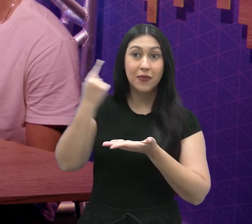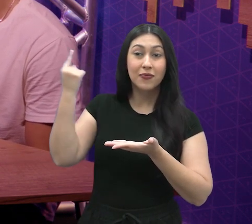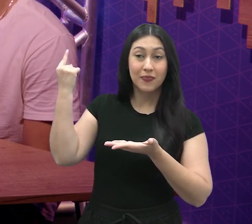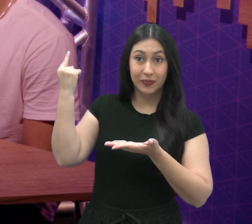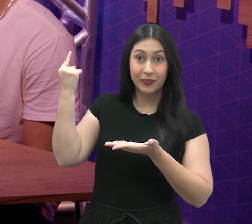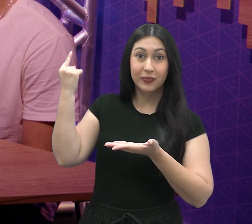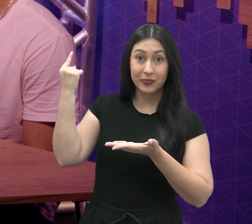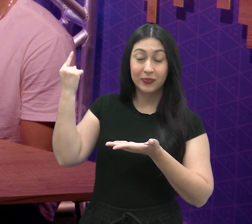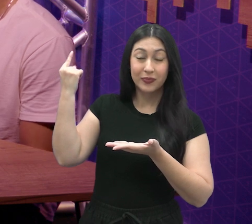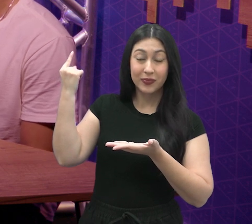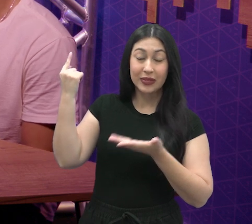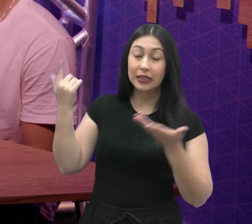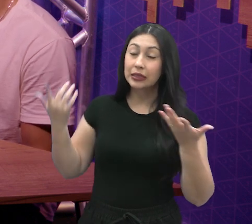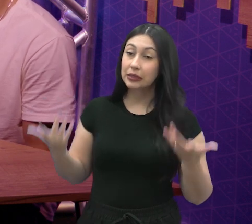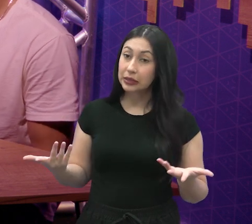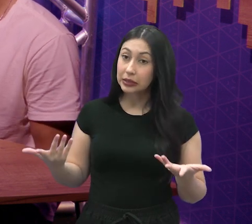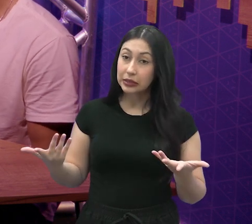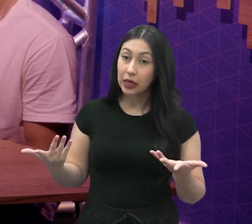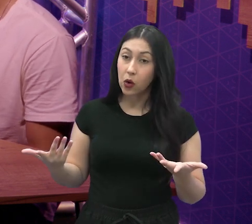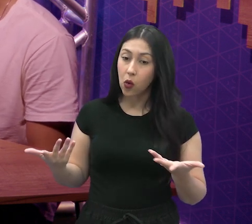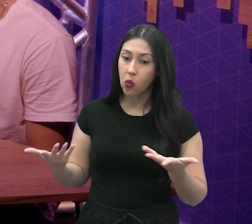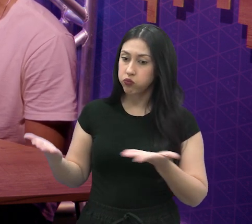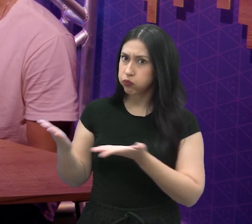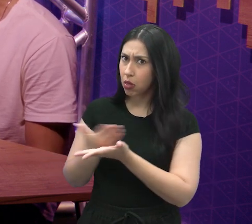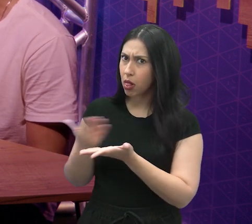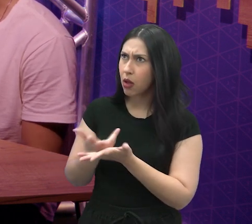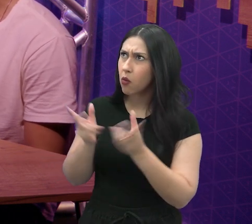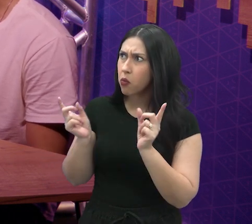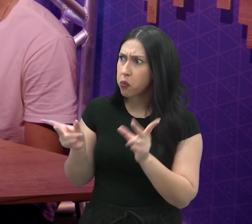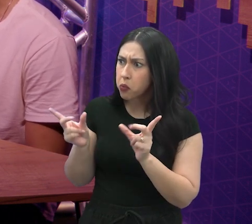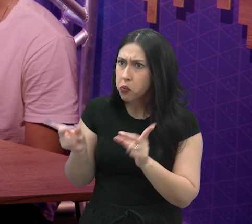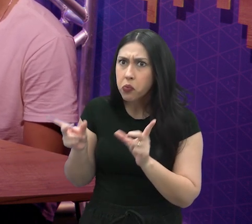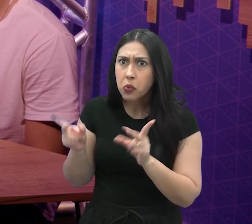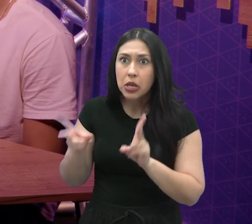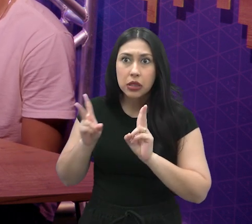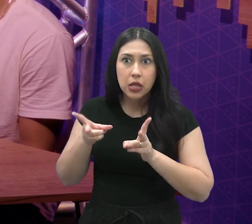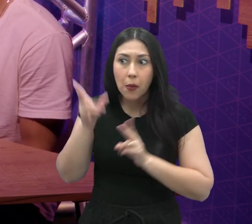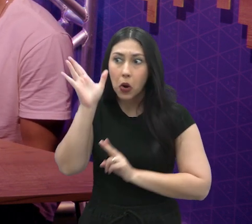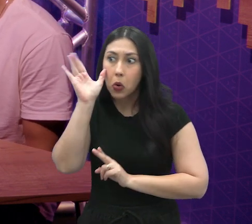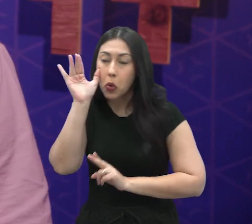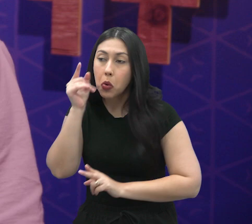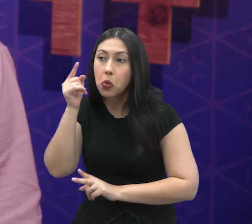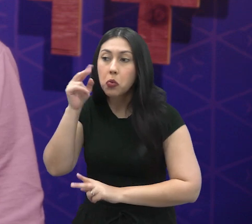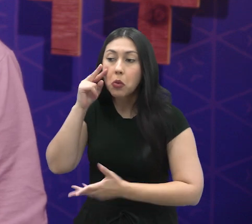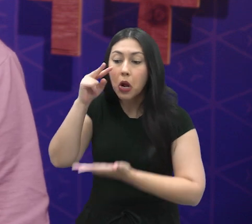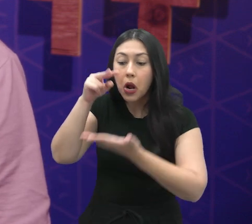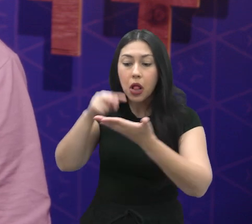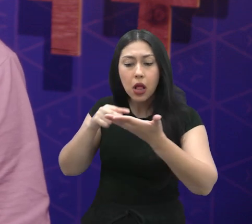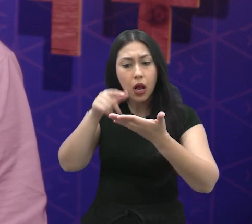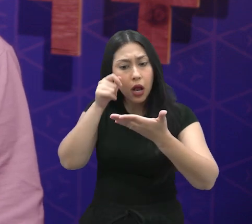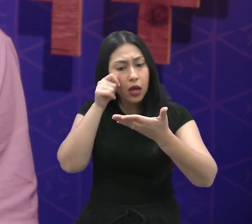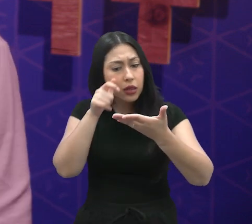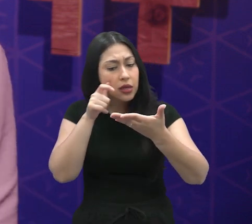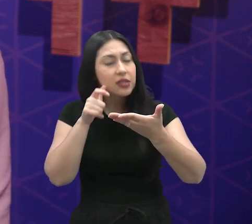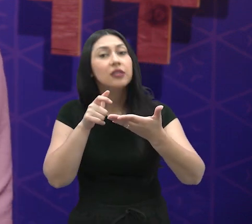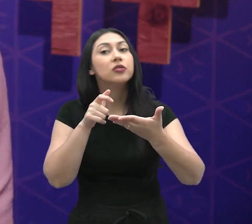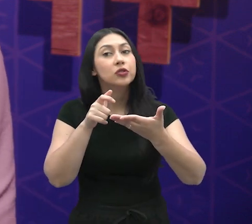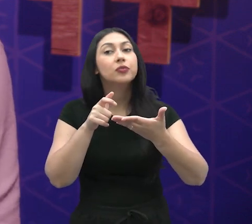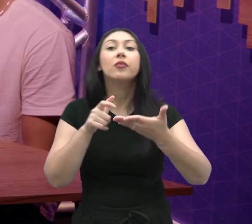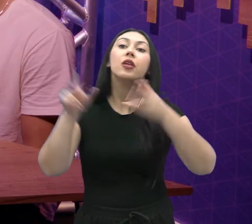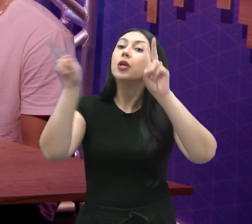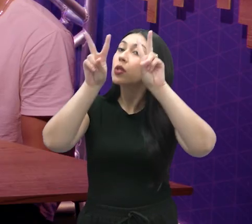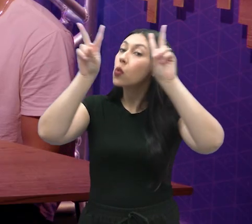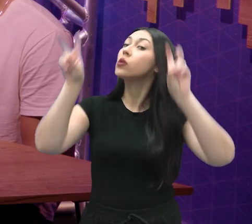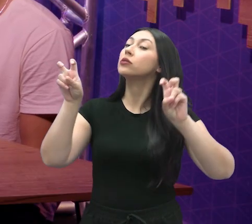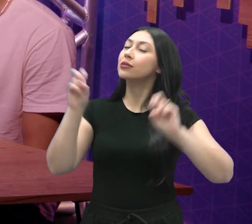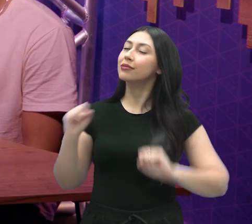né? Enfim, é um best-seller e tal, sempre tive vontade de ler. É muito interessante, eu acho que